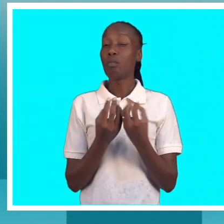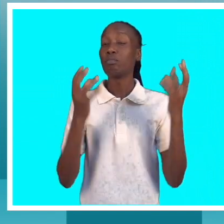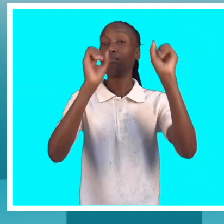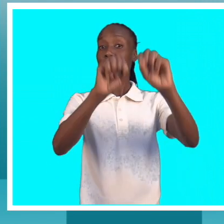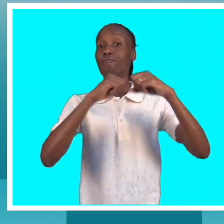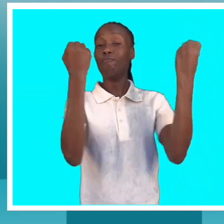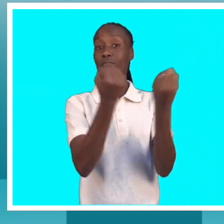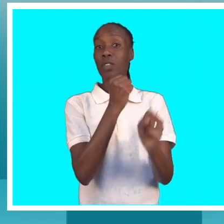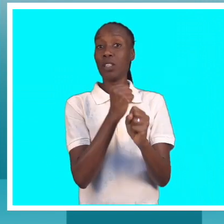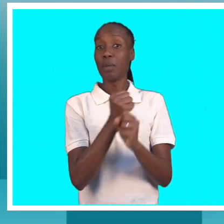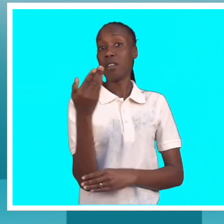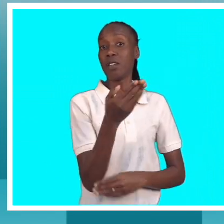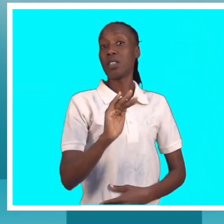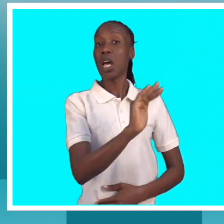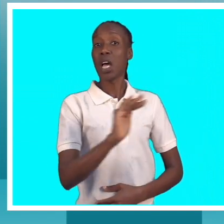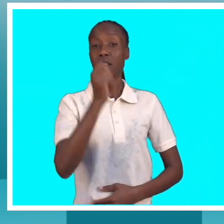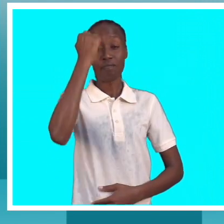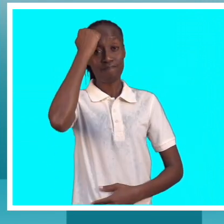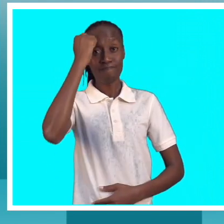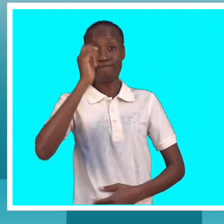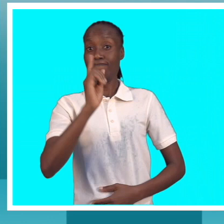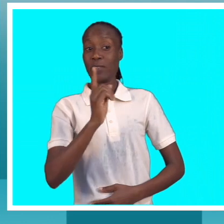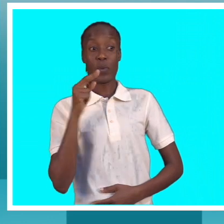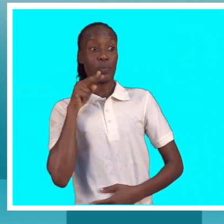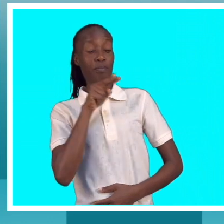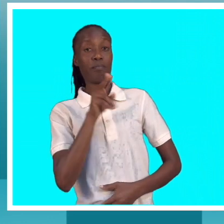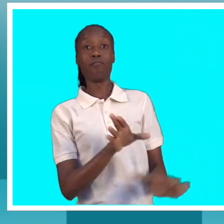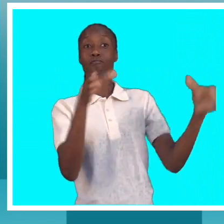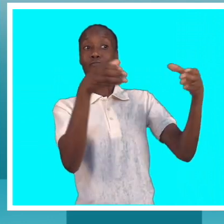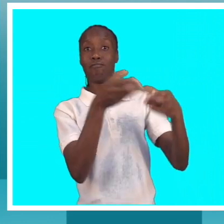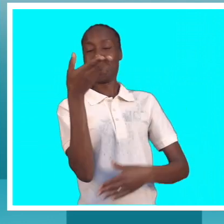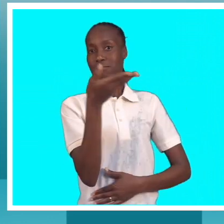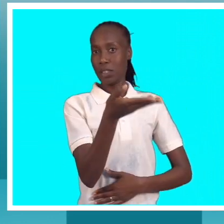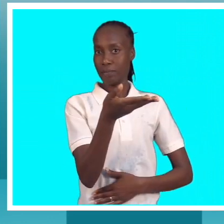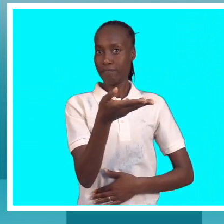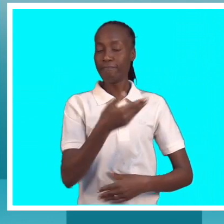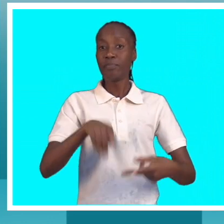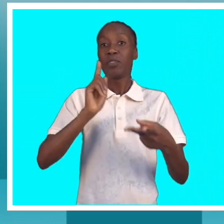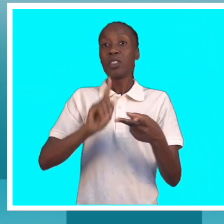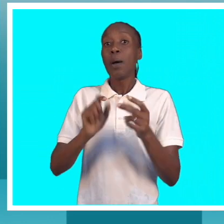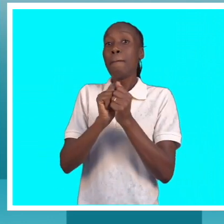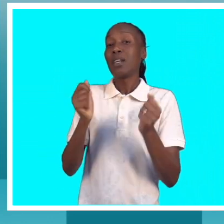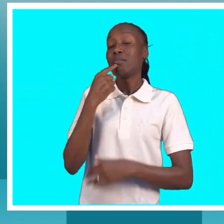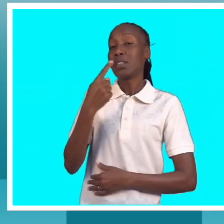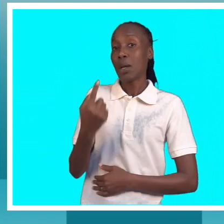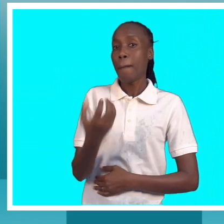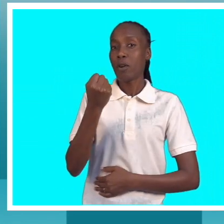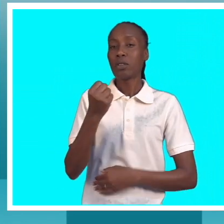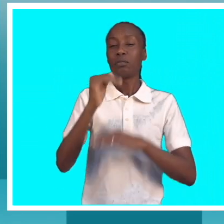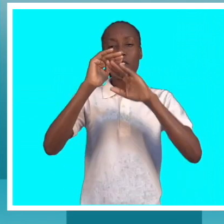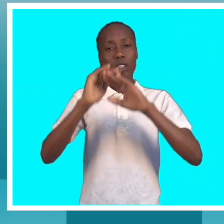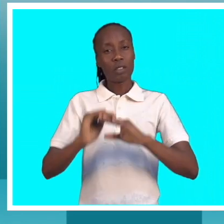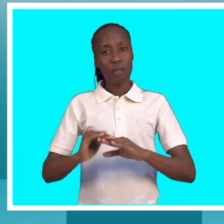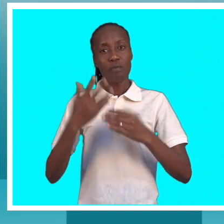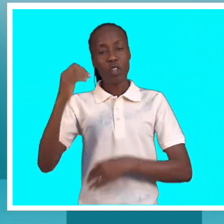das organizações que trabalham nesta área não têm olhado o suficiente para este grupo. Felizmente, dizer que